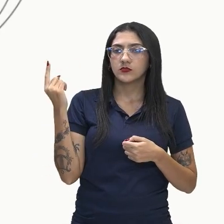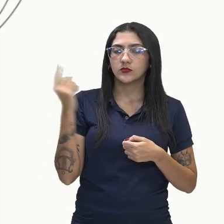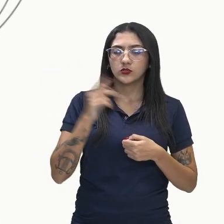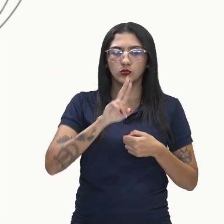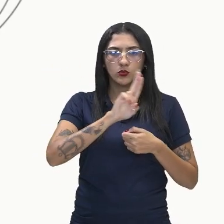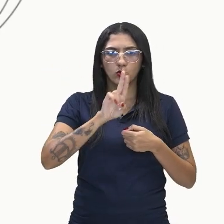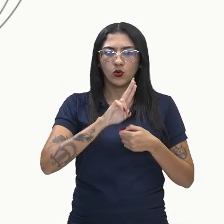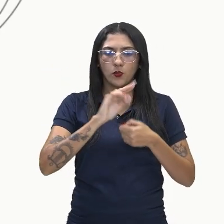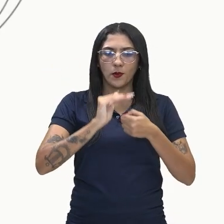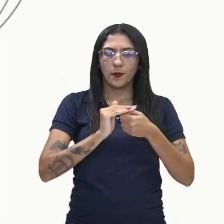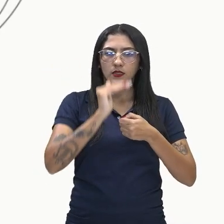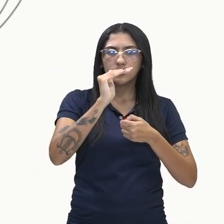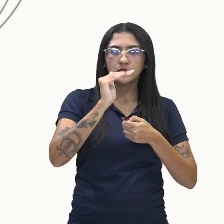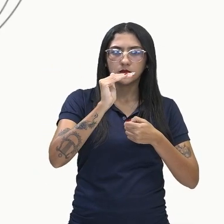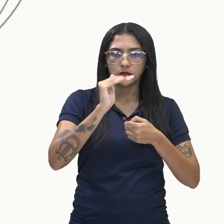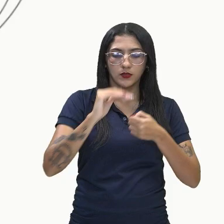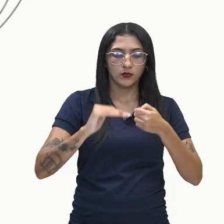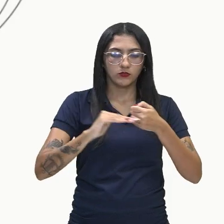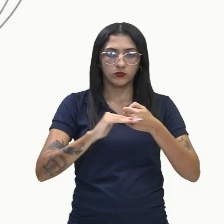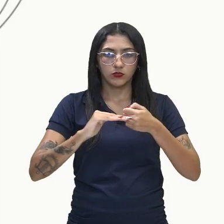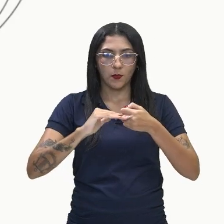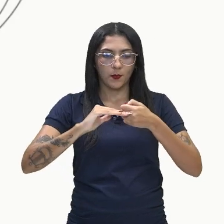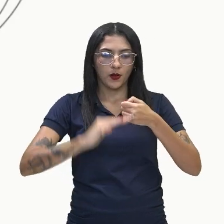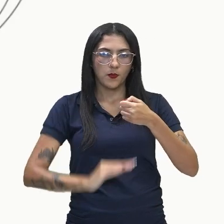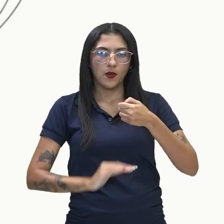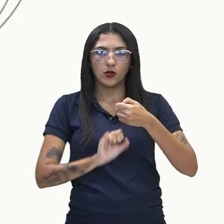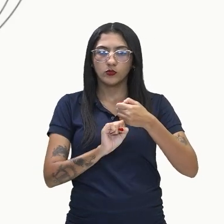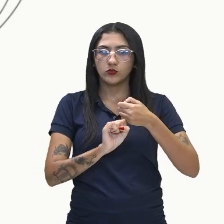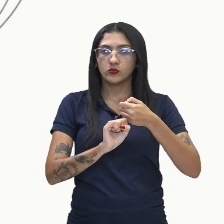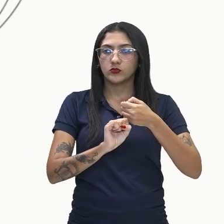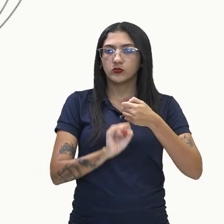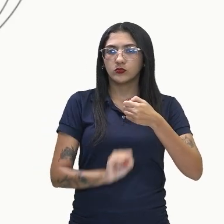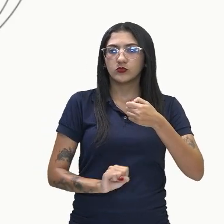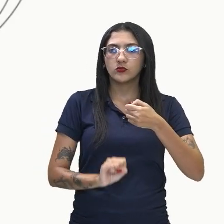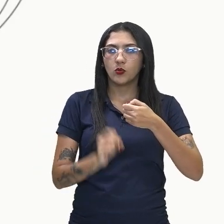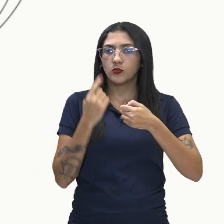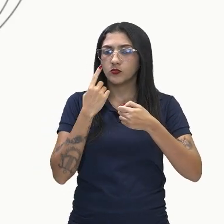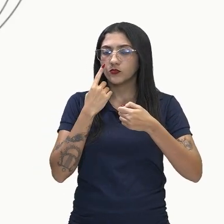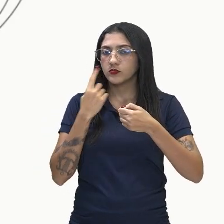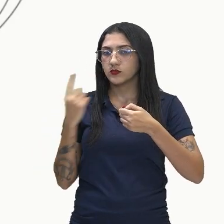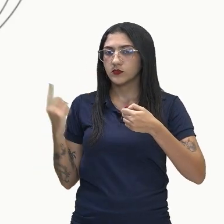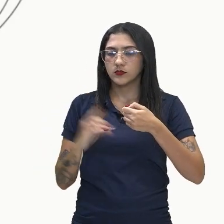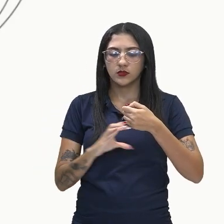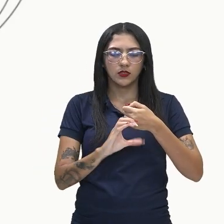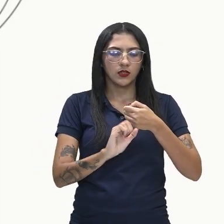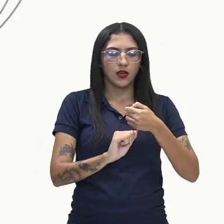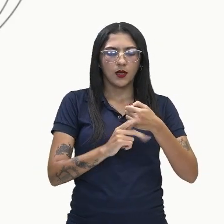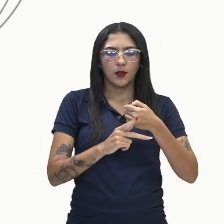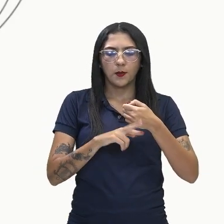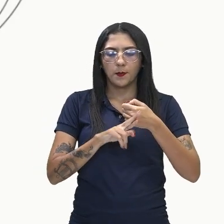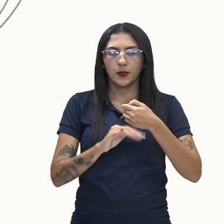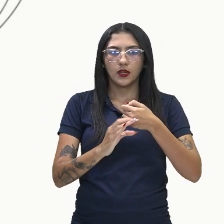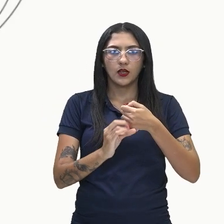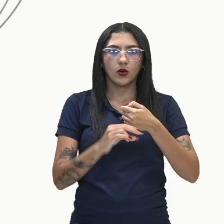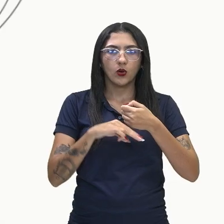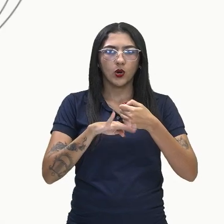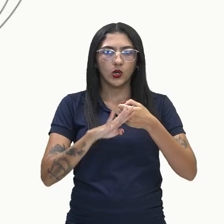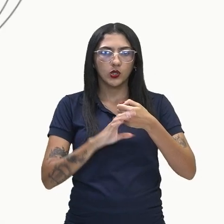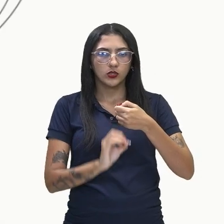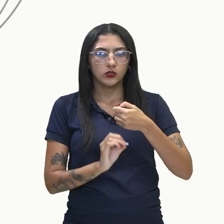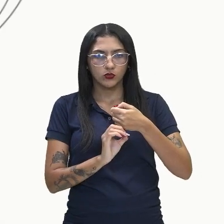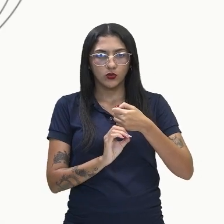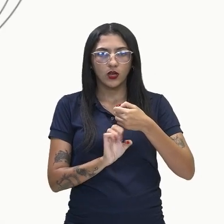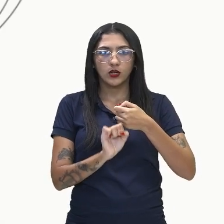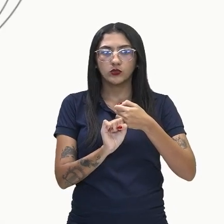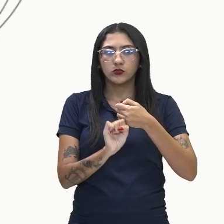Ártico. Na porção sul eu tenho quem? Trópico de Capricórnio, tá bom? O de Câncer lá no hemisfério norte, ao sul eu